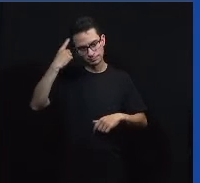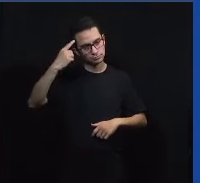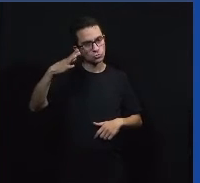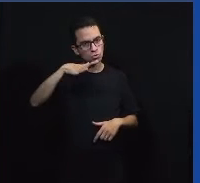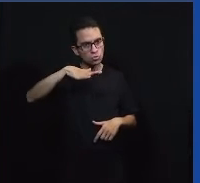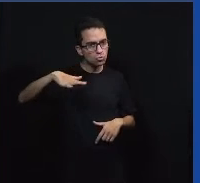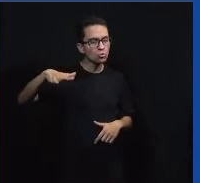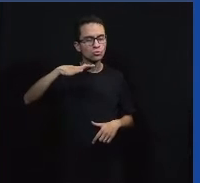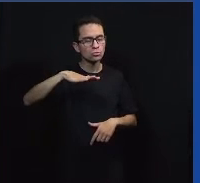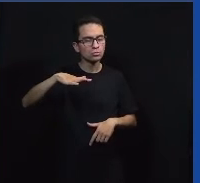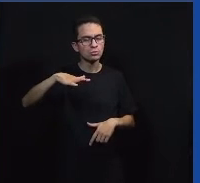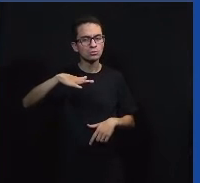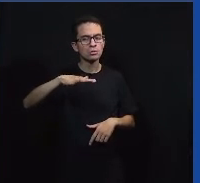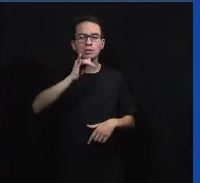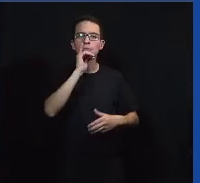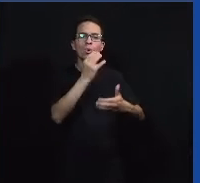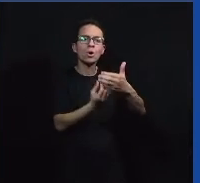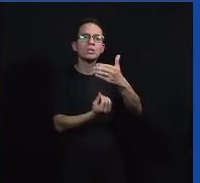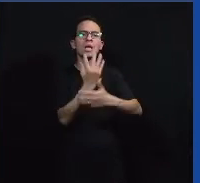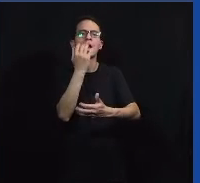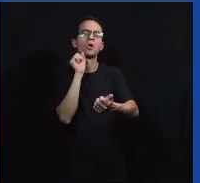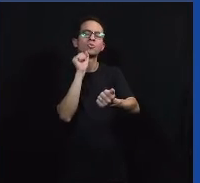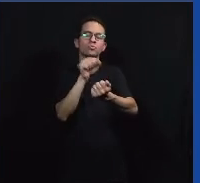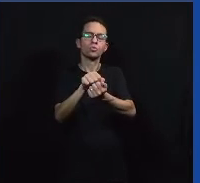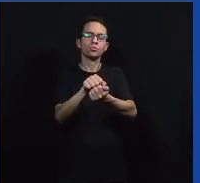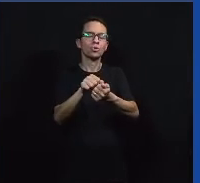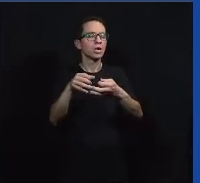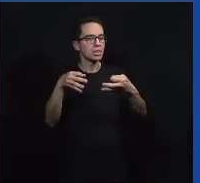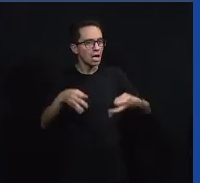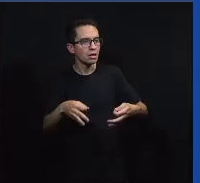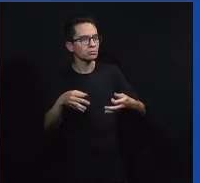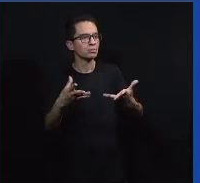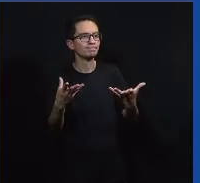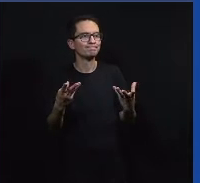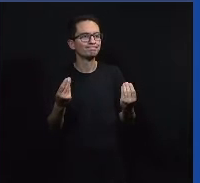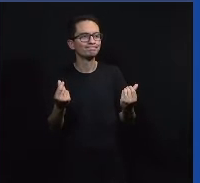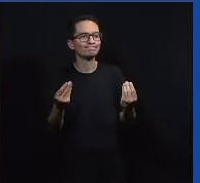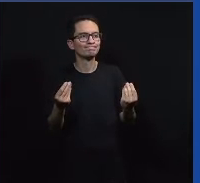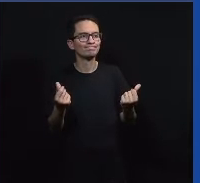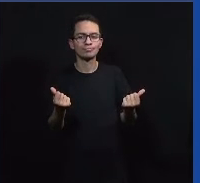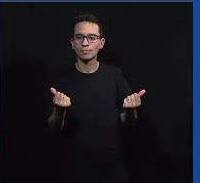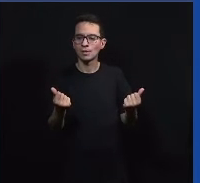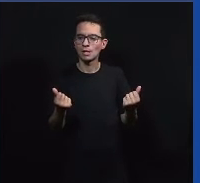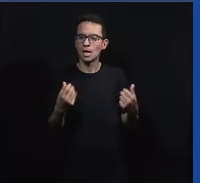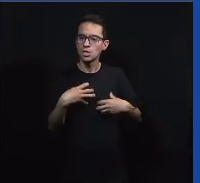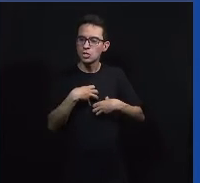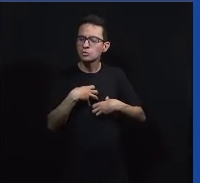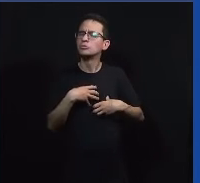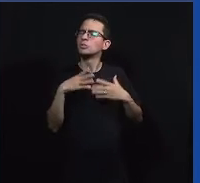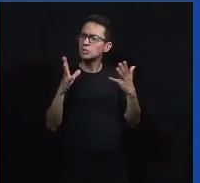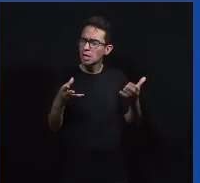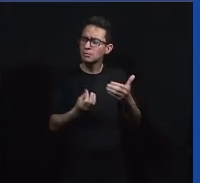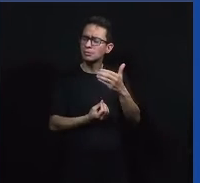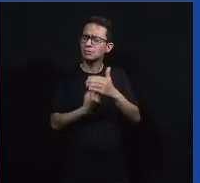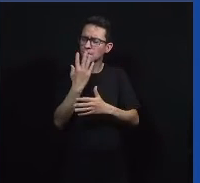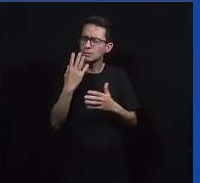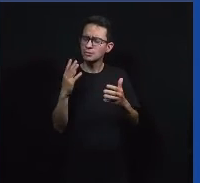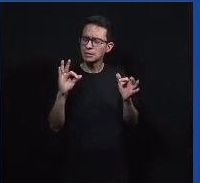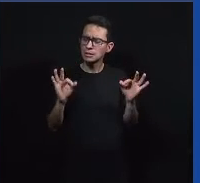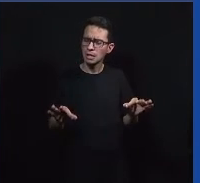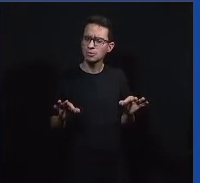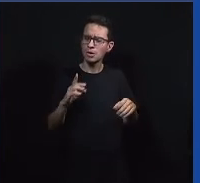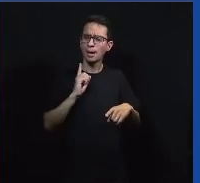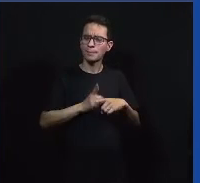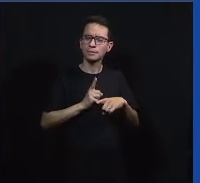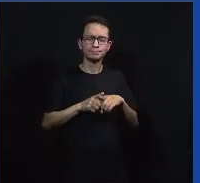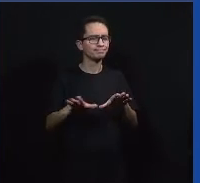território, poder construir junto também acabou ativando uma rede, quer dizer, uma rede que já estava formada, mas de alguma forma a gente se